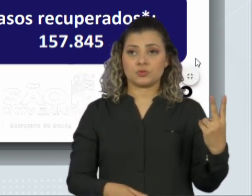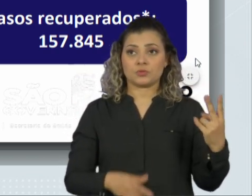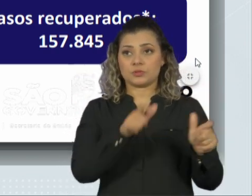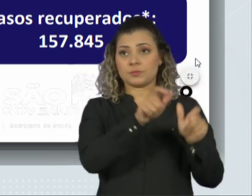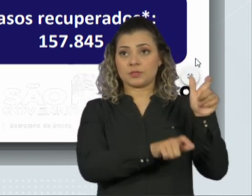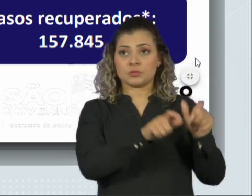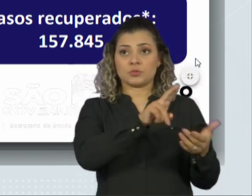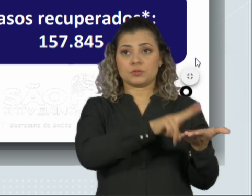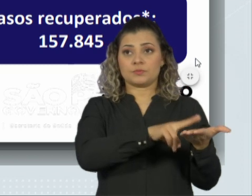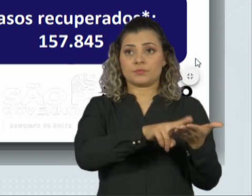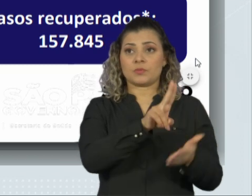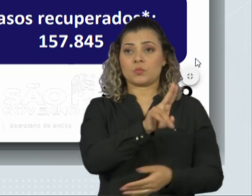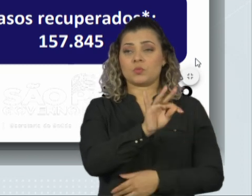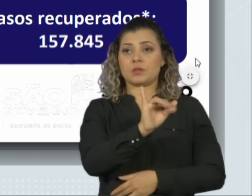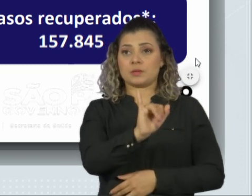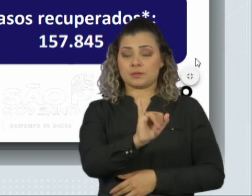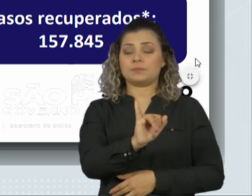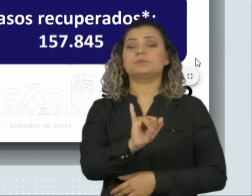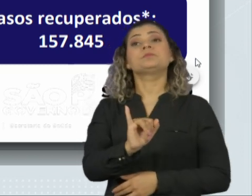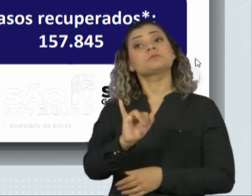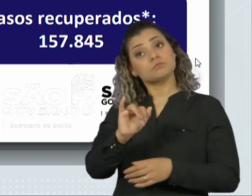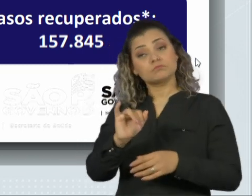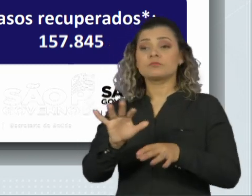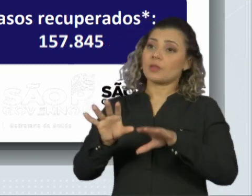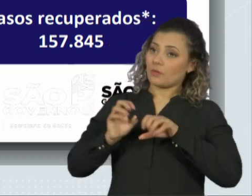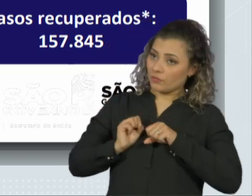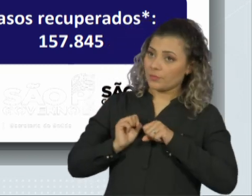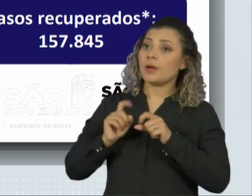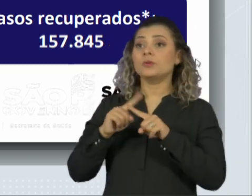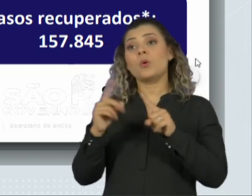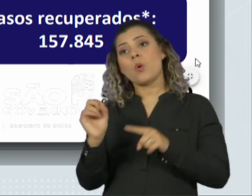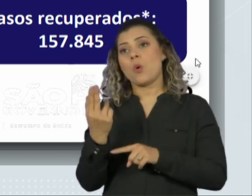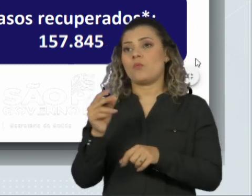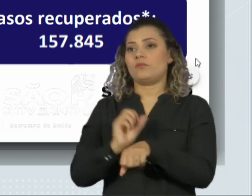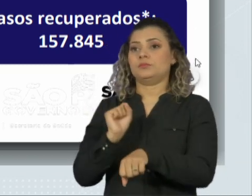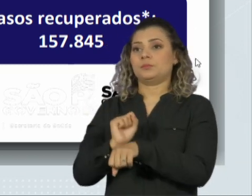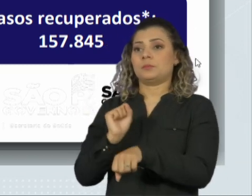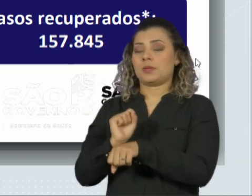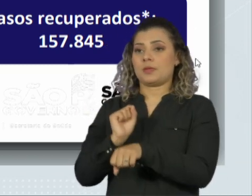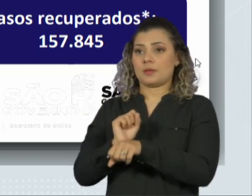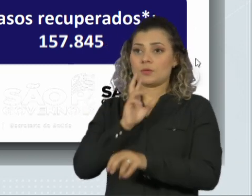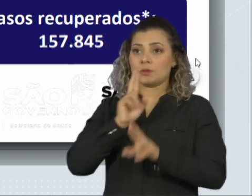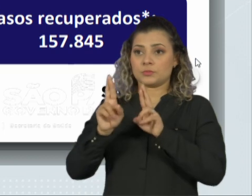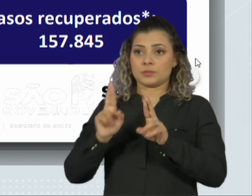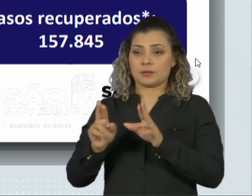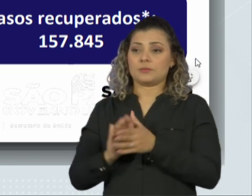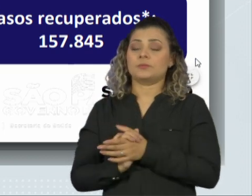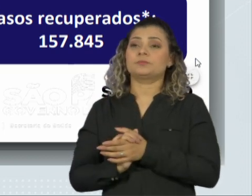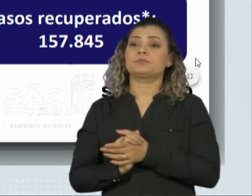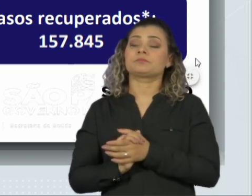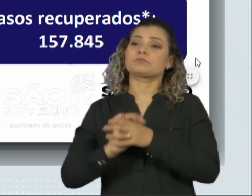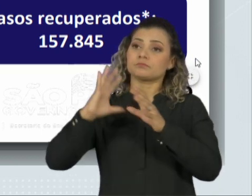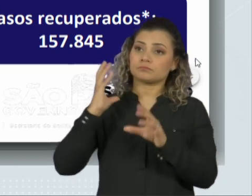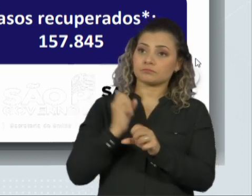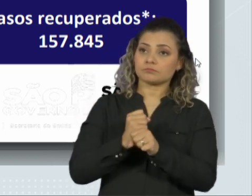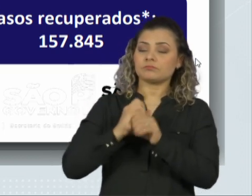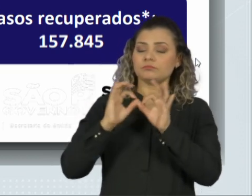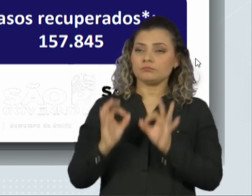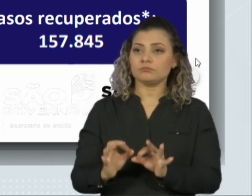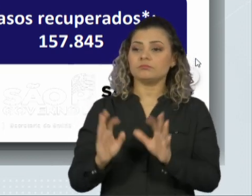em UTI, sejam casos confirmados ou então ainda em investigação. Isso,